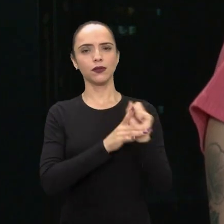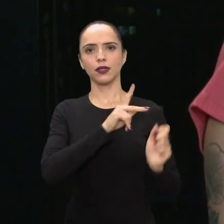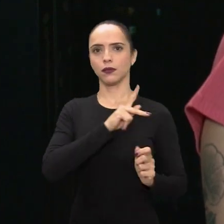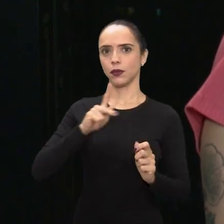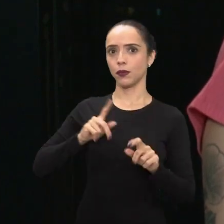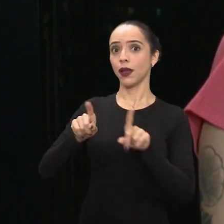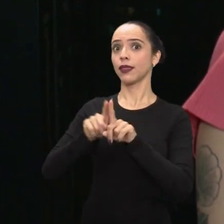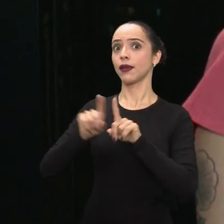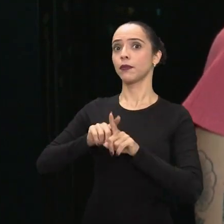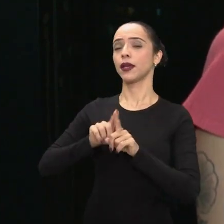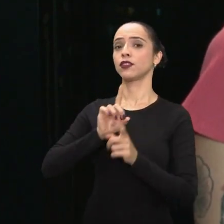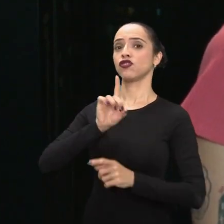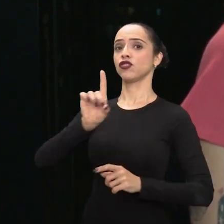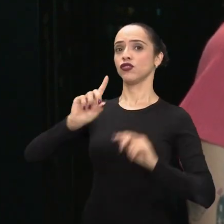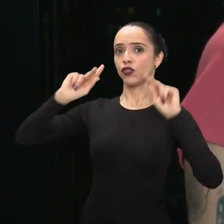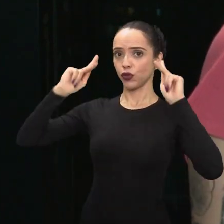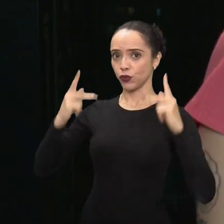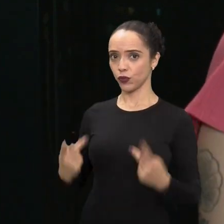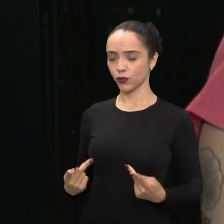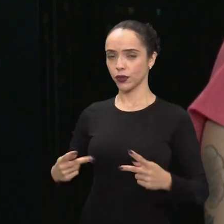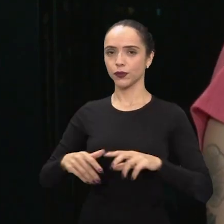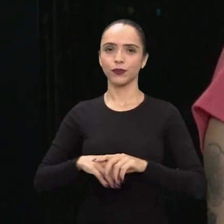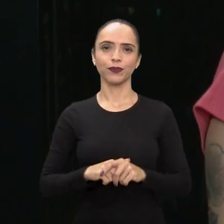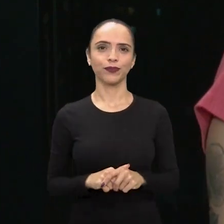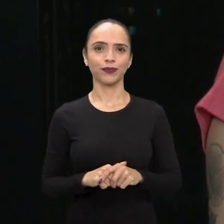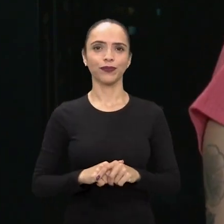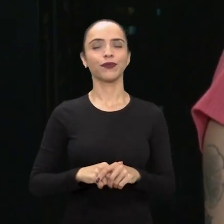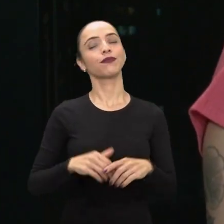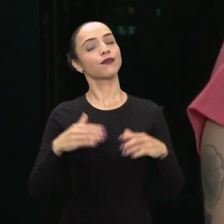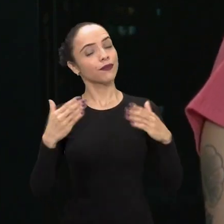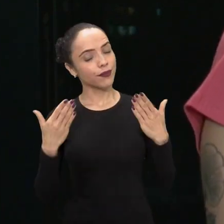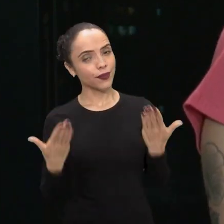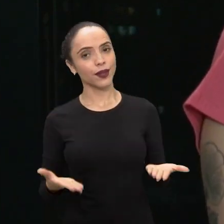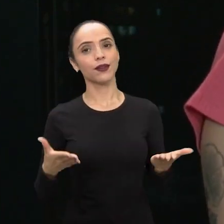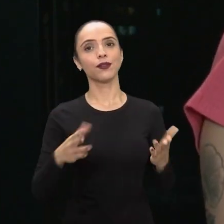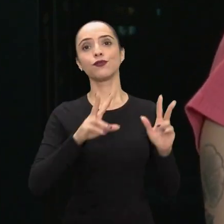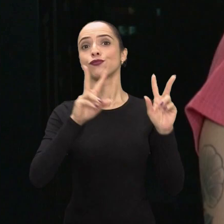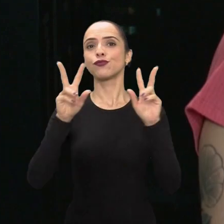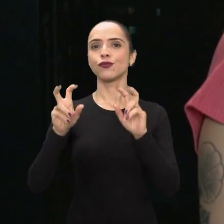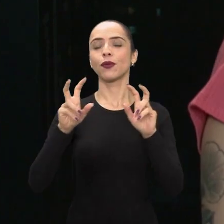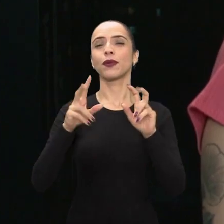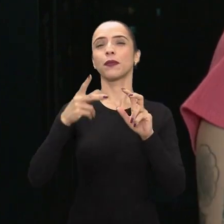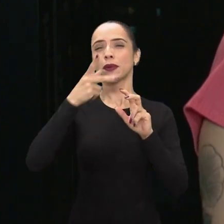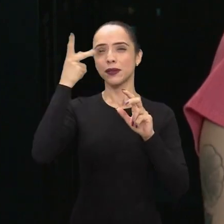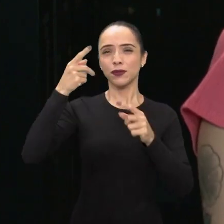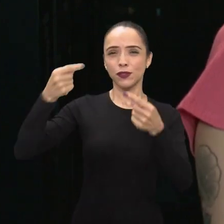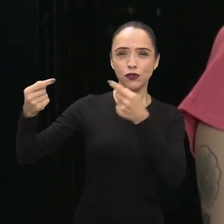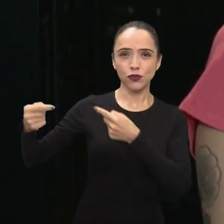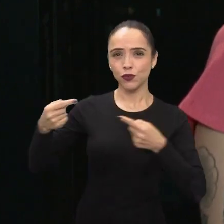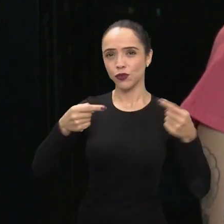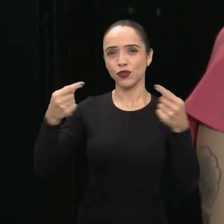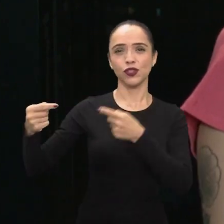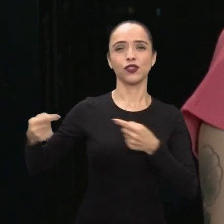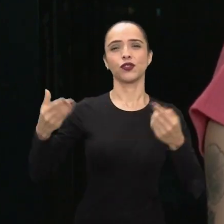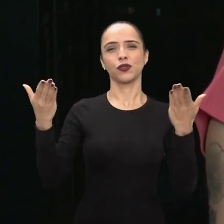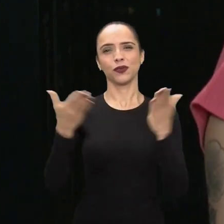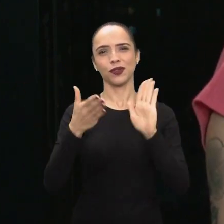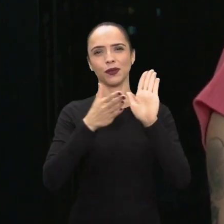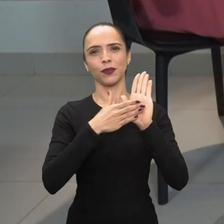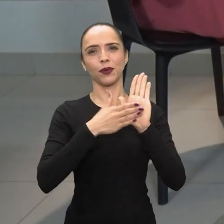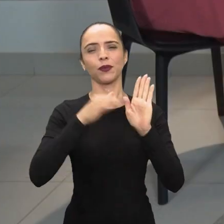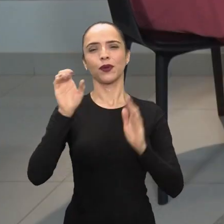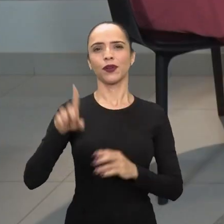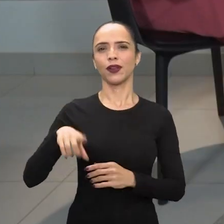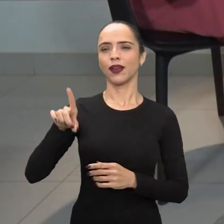pública e direitos humanos e para falar a respeito dessas propostas nós temos aqui no estúdio com a gente desde o primeiro bloco